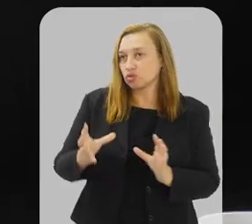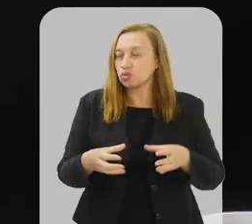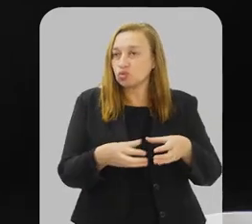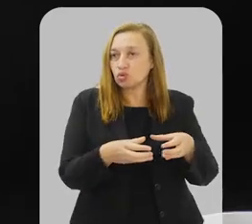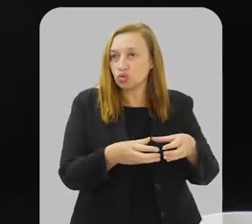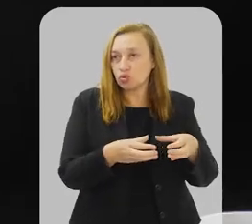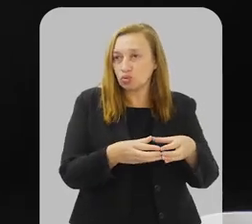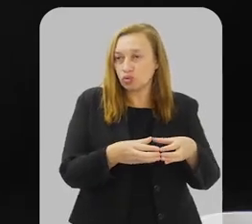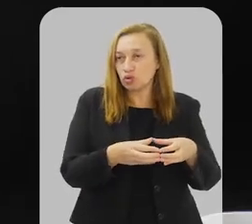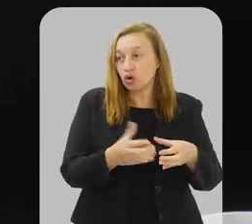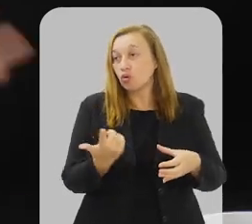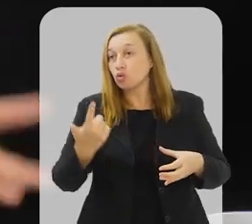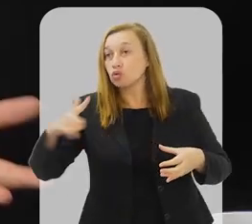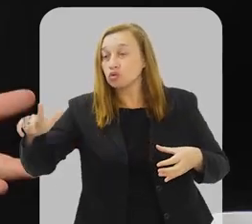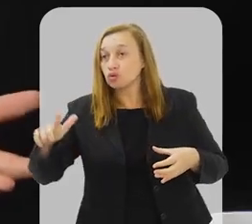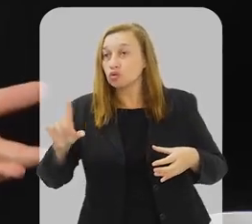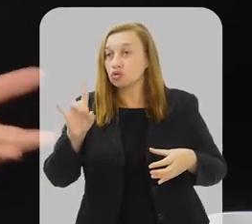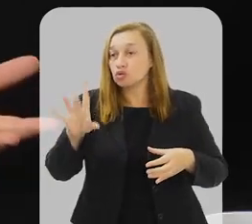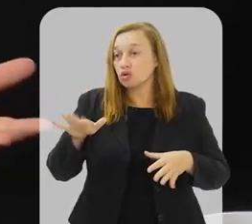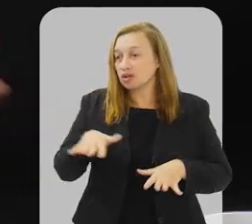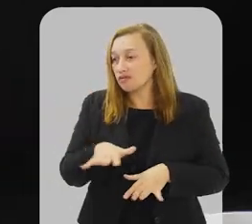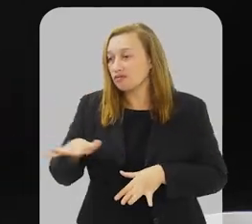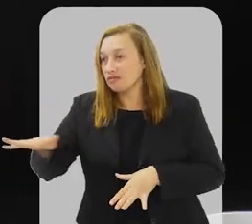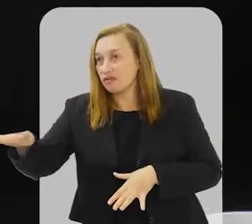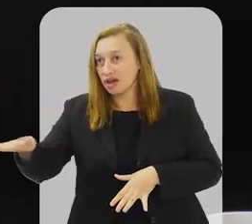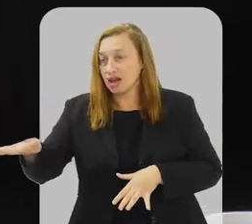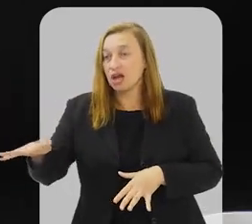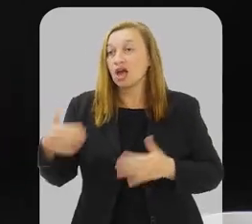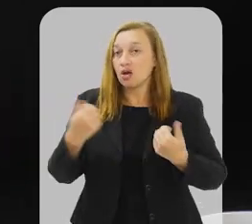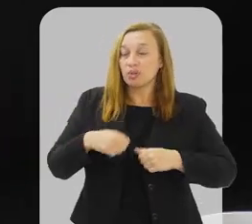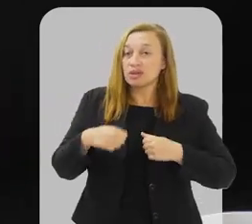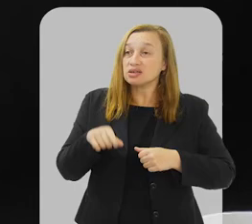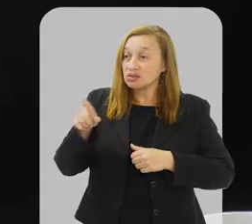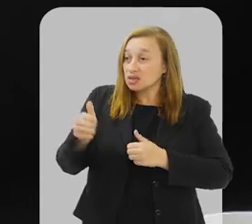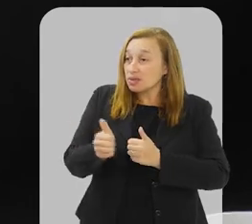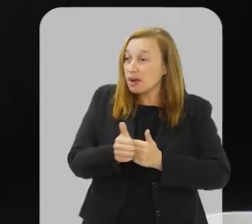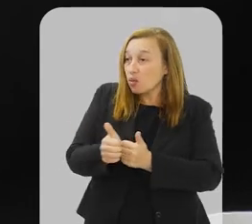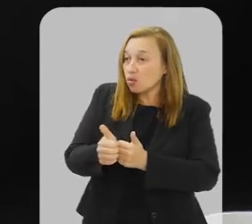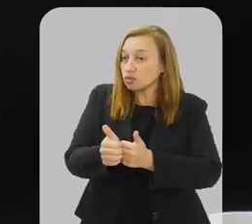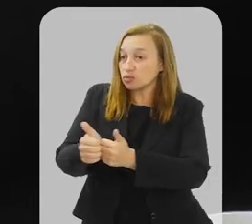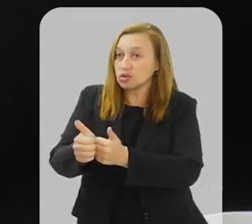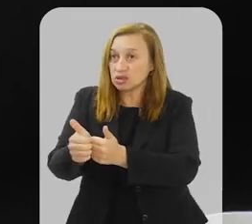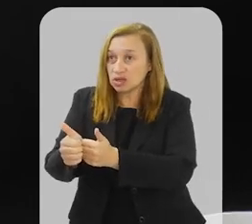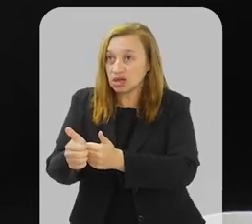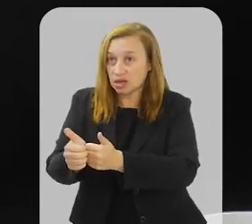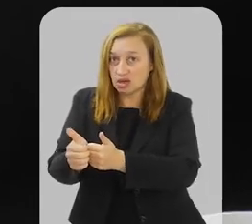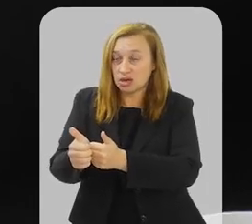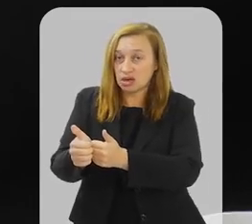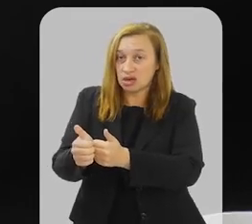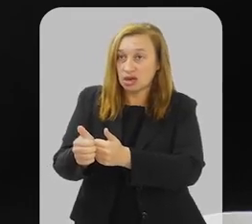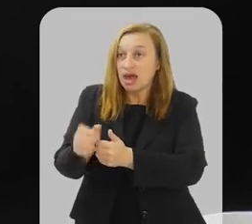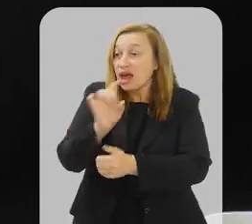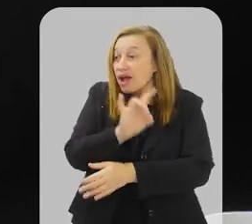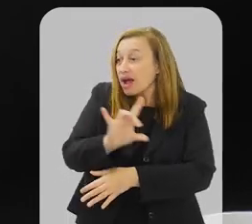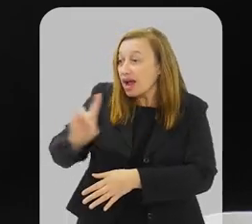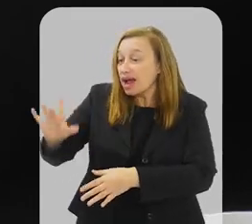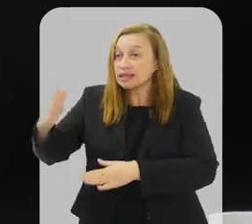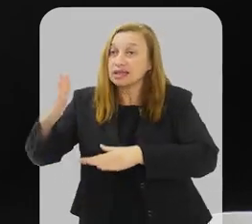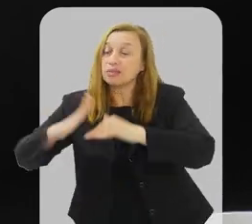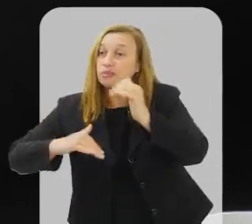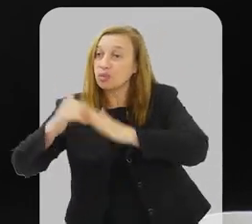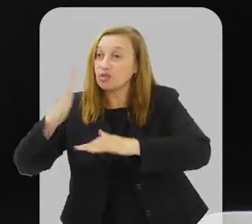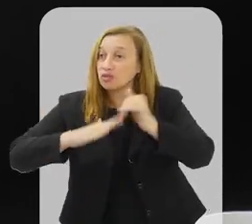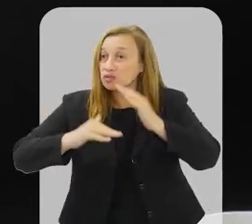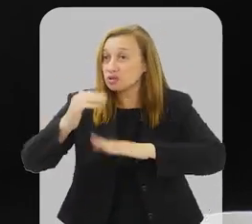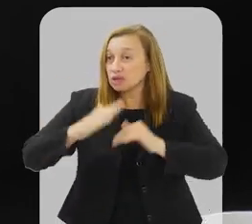bailarino da comissão os outros Eram todos comunidade então ela falou Márcio eu preciso da sua ajuda para conduzir os desenhos o caminho onde eles vão era eu